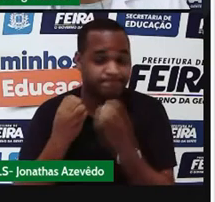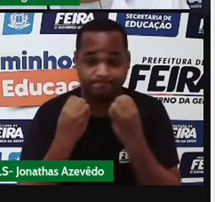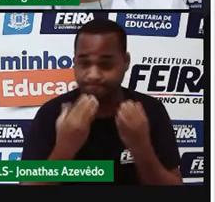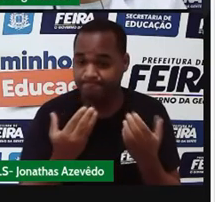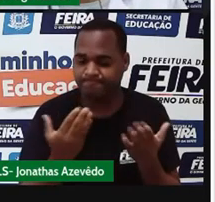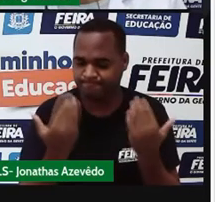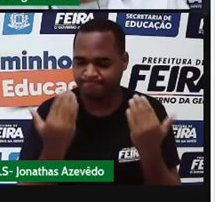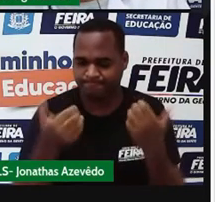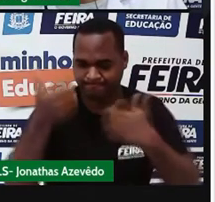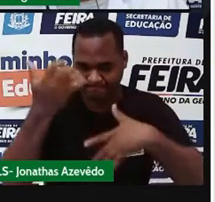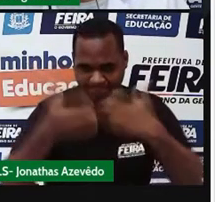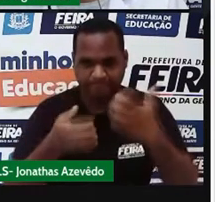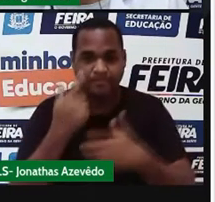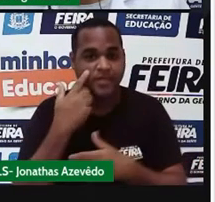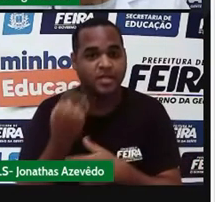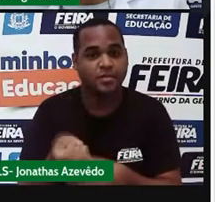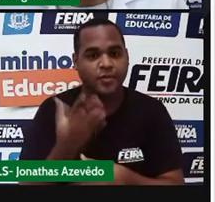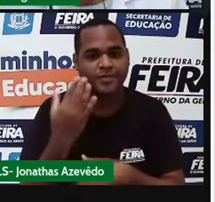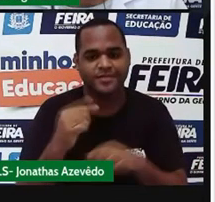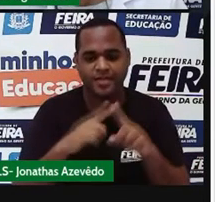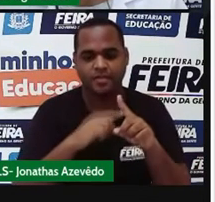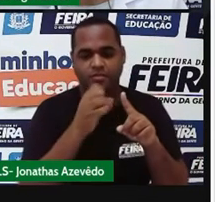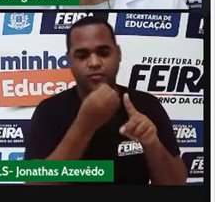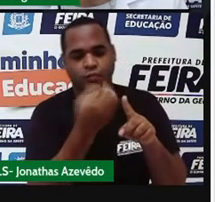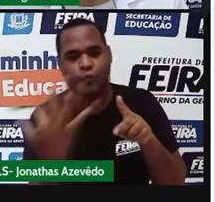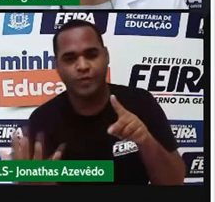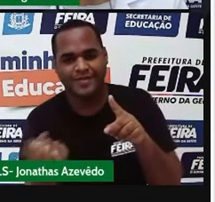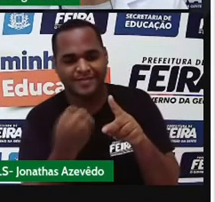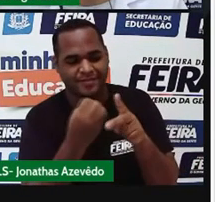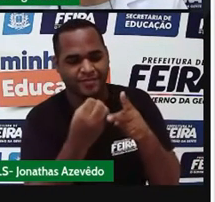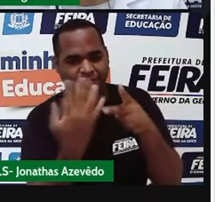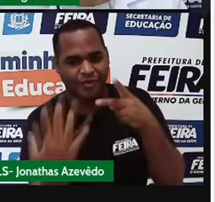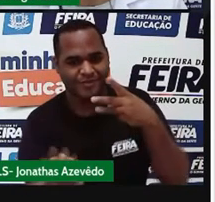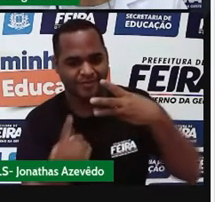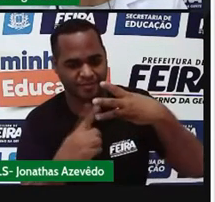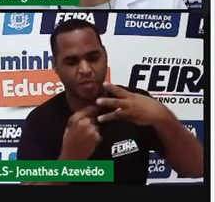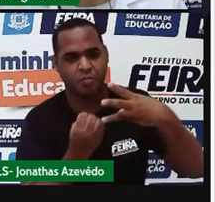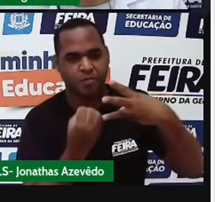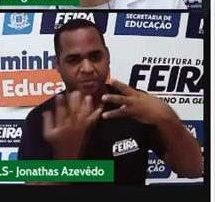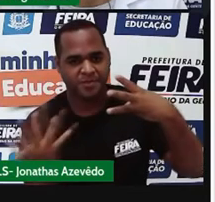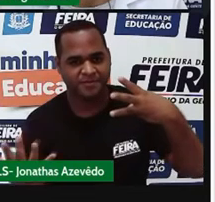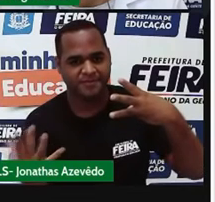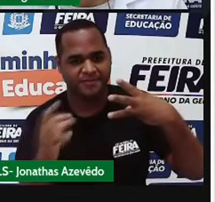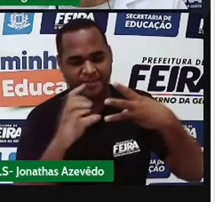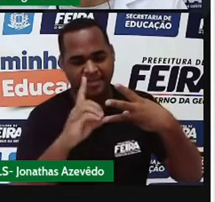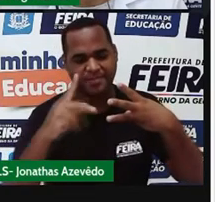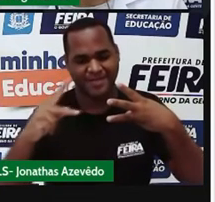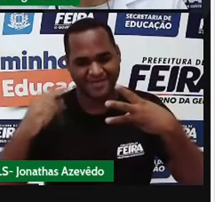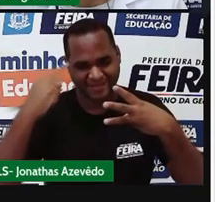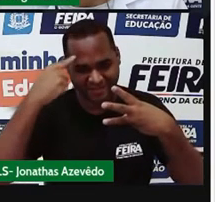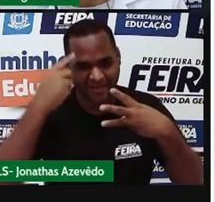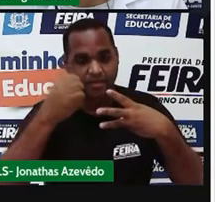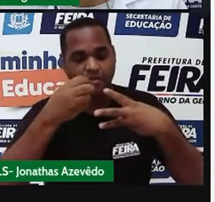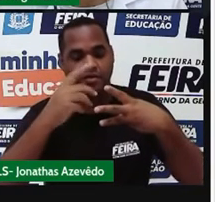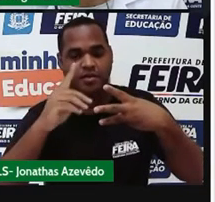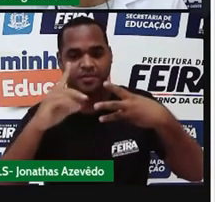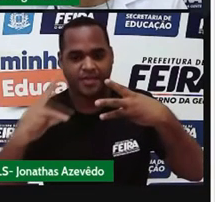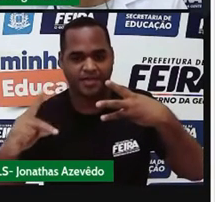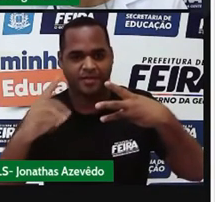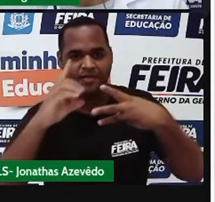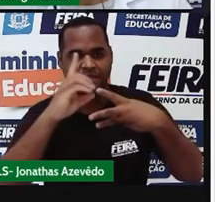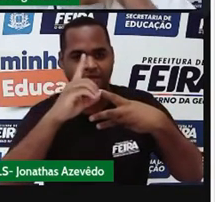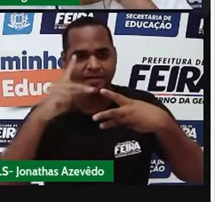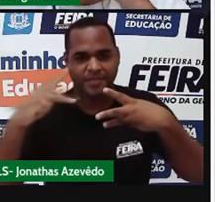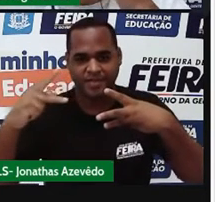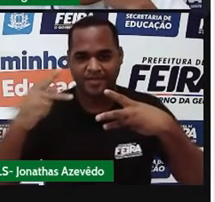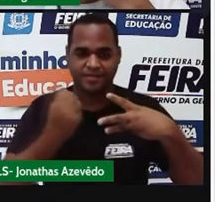tá aparecendo ali três dias umas periódicas né três dízimas periódicas olha só tem essa tem essa